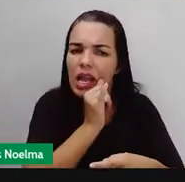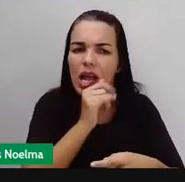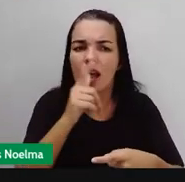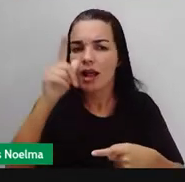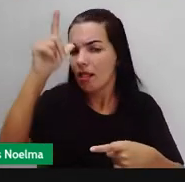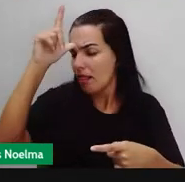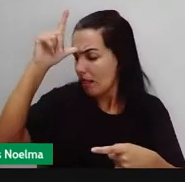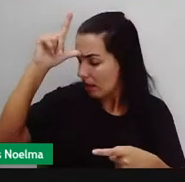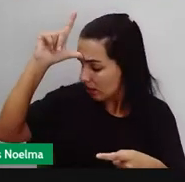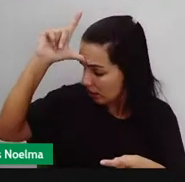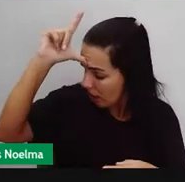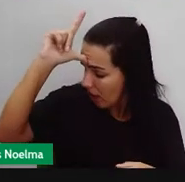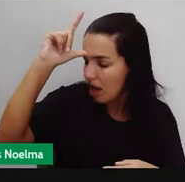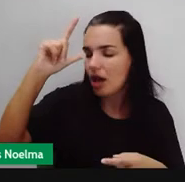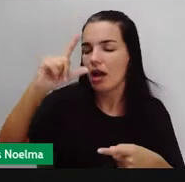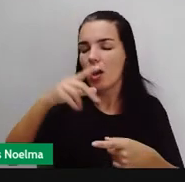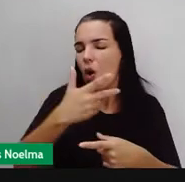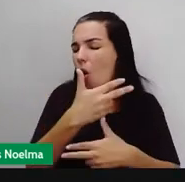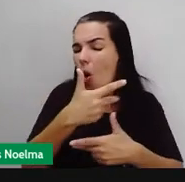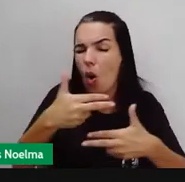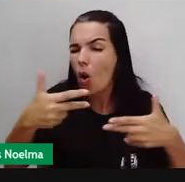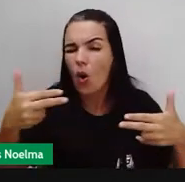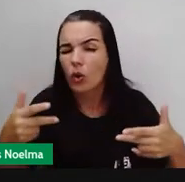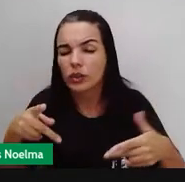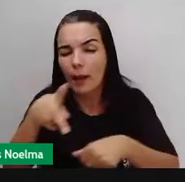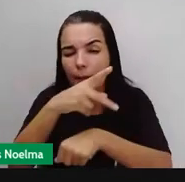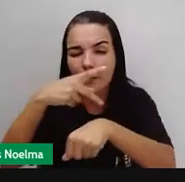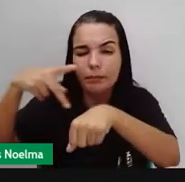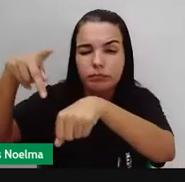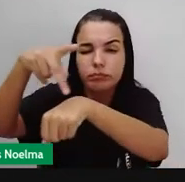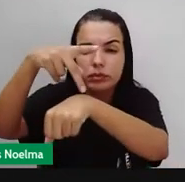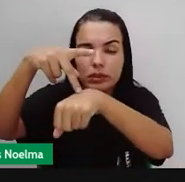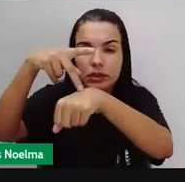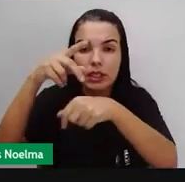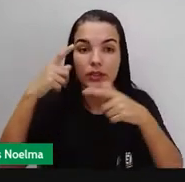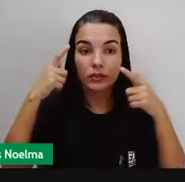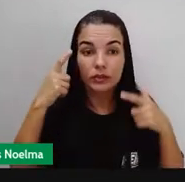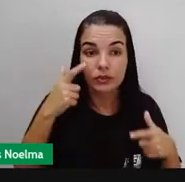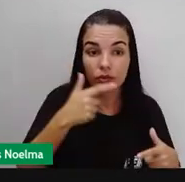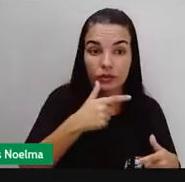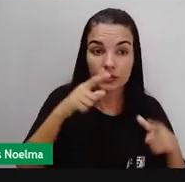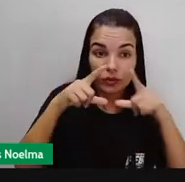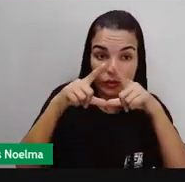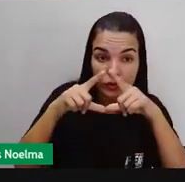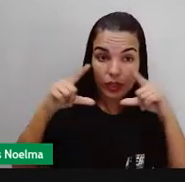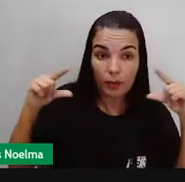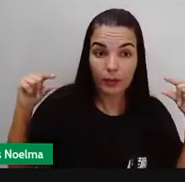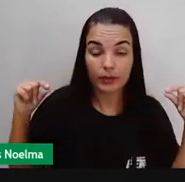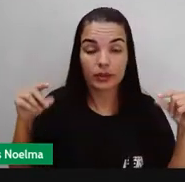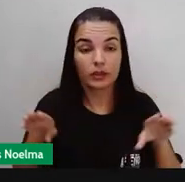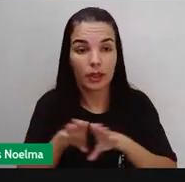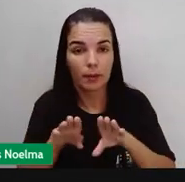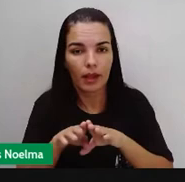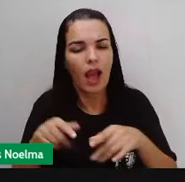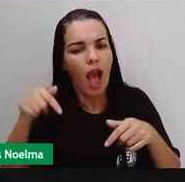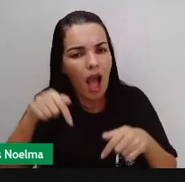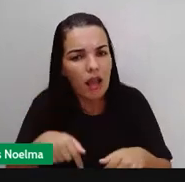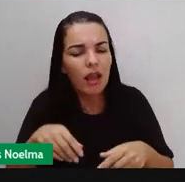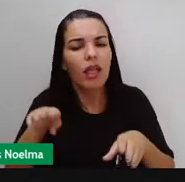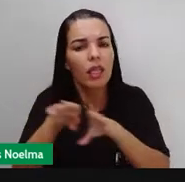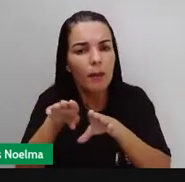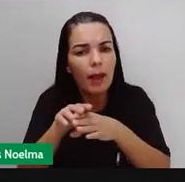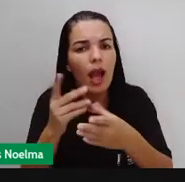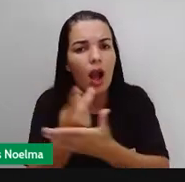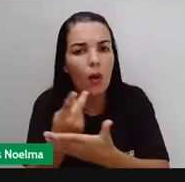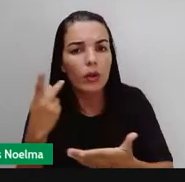alemães, os eslavos, dentre vários outros povos, os japoneses também. Essas migrações, elas também acontecem